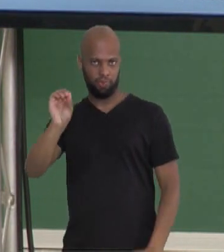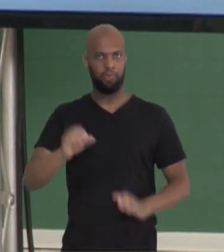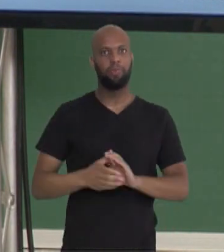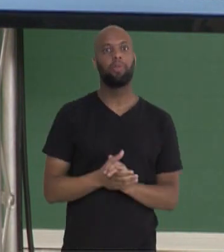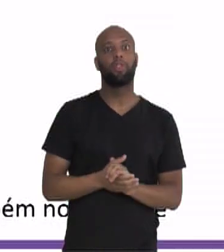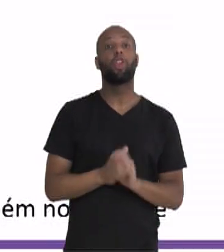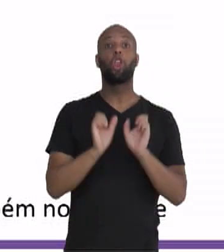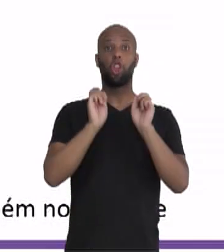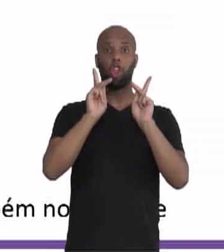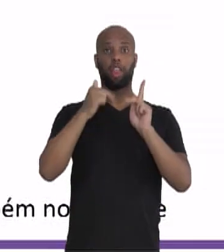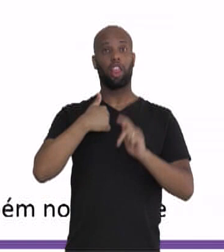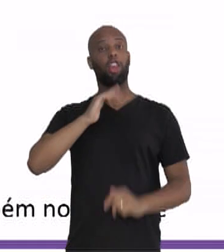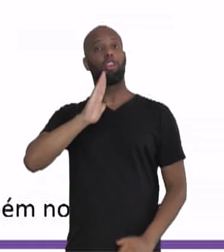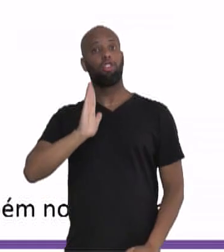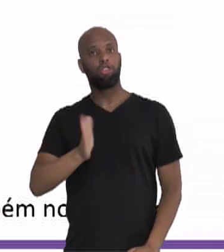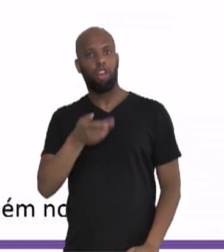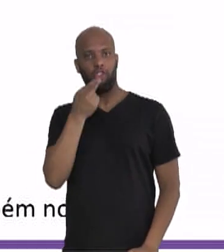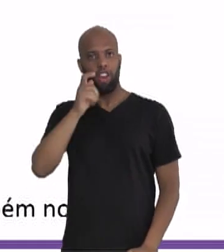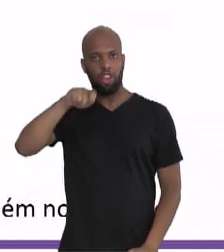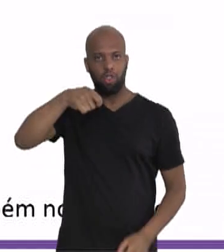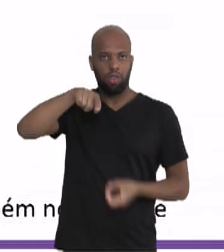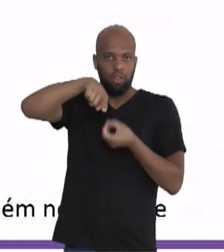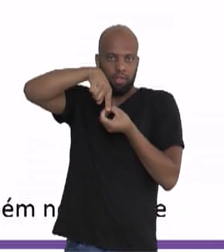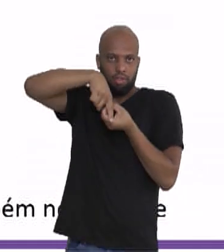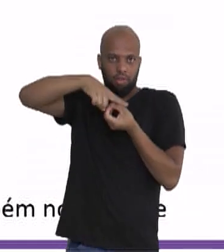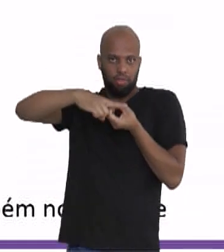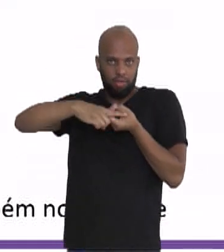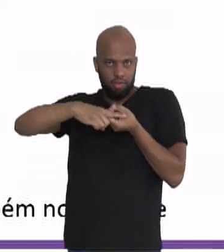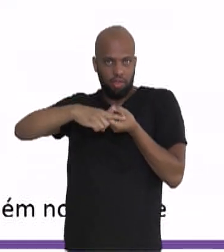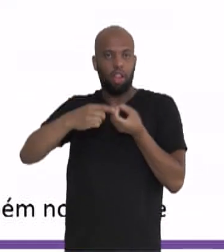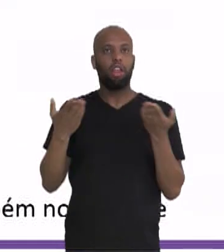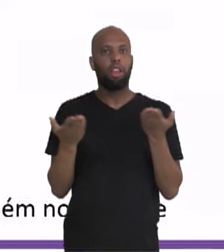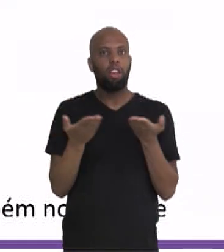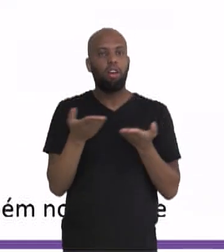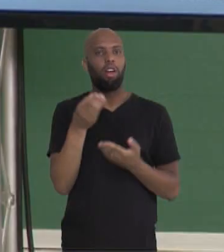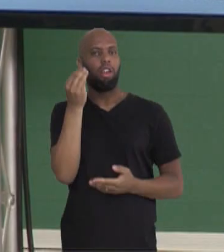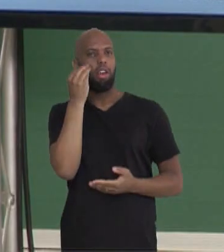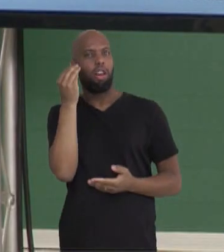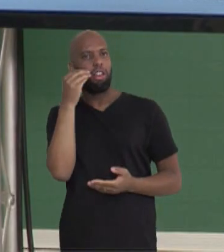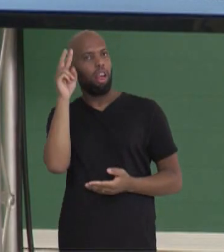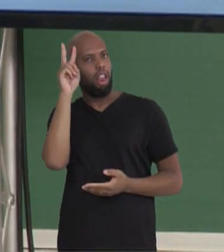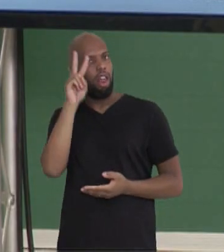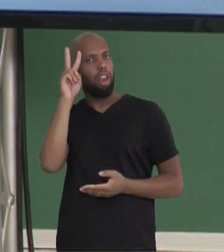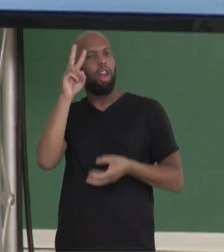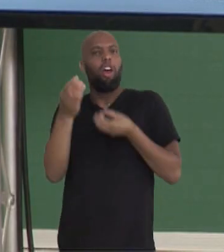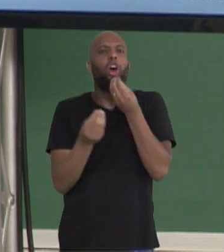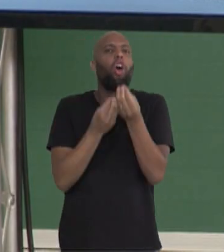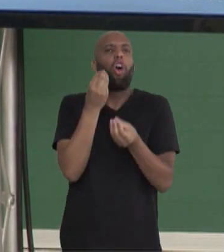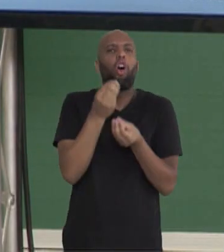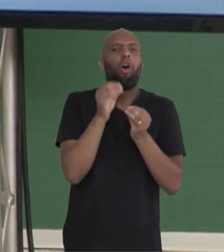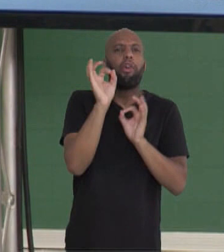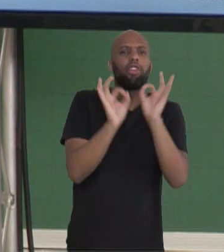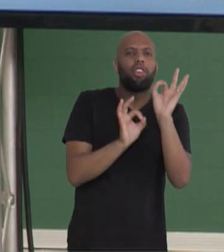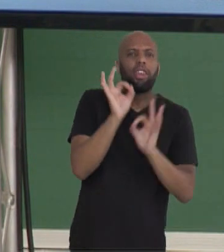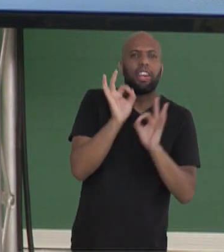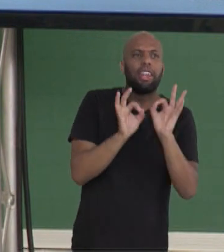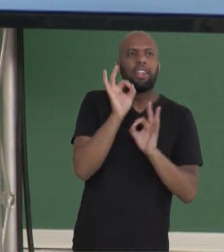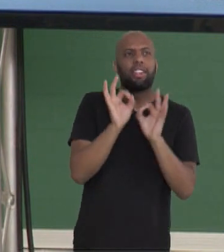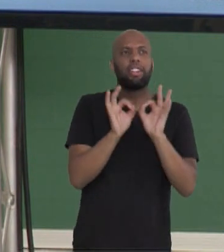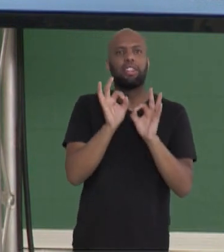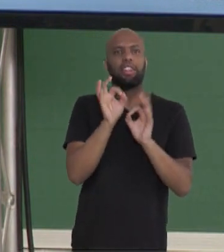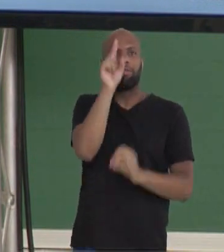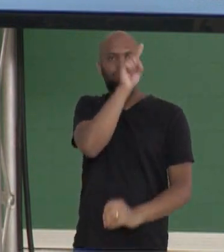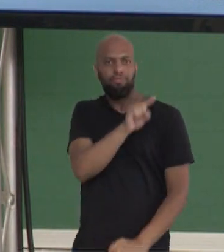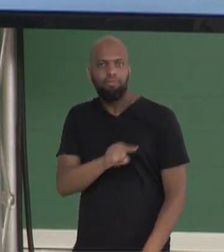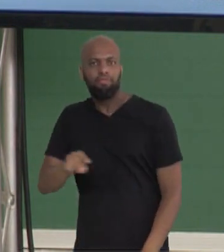Bom, já que eu falei da circunferência trigonométrica, para a gente relembrar então, né, como que a gente monta essa circunferência